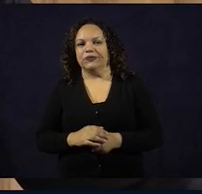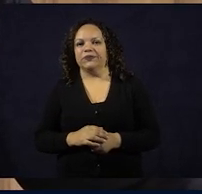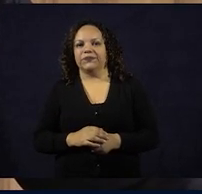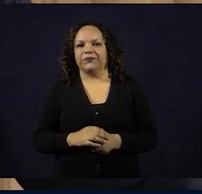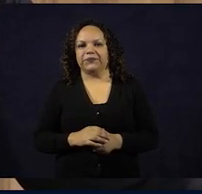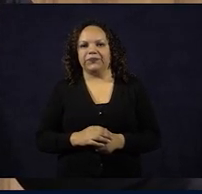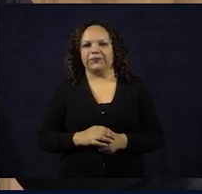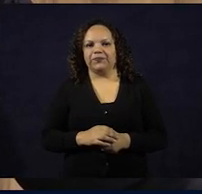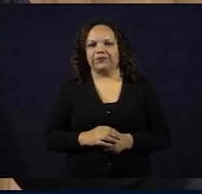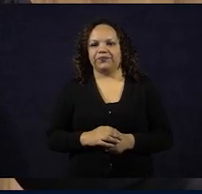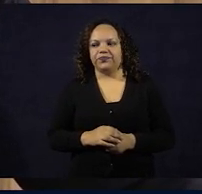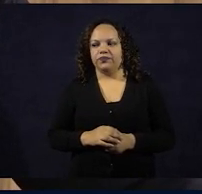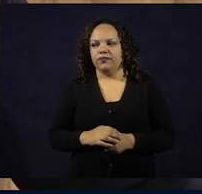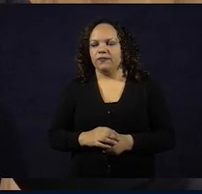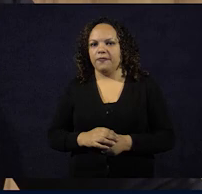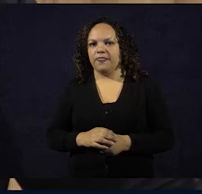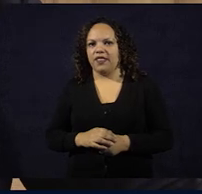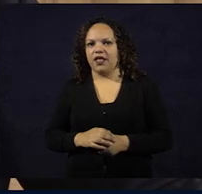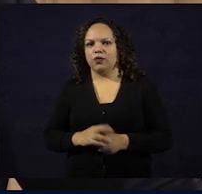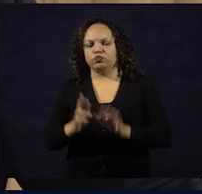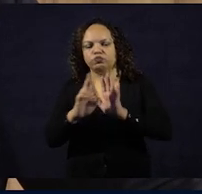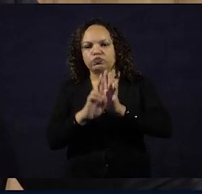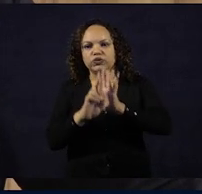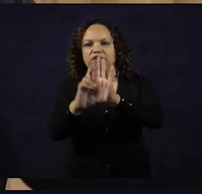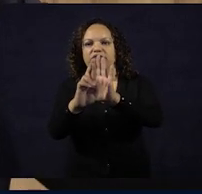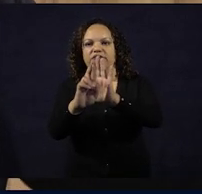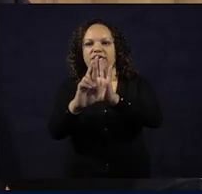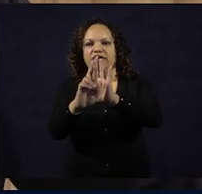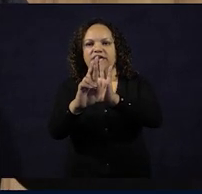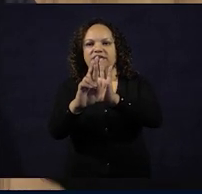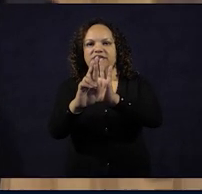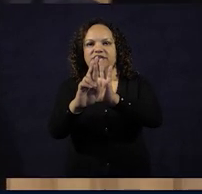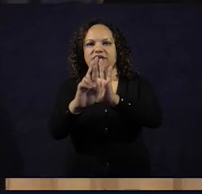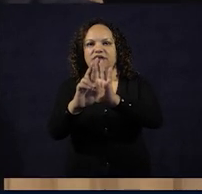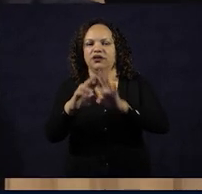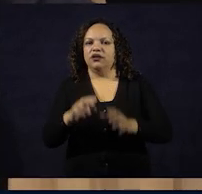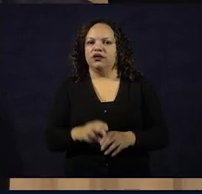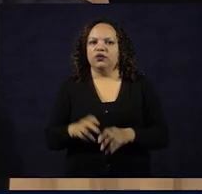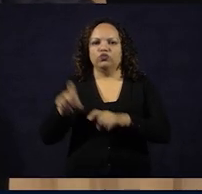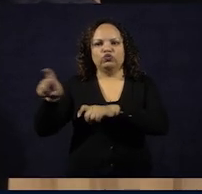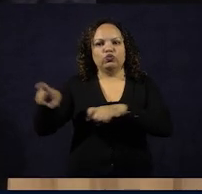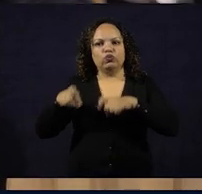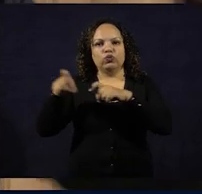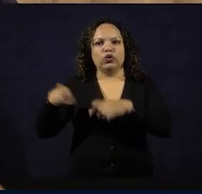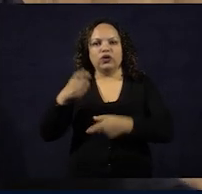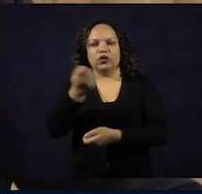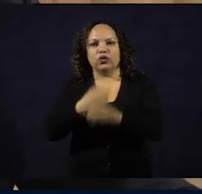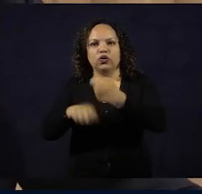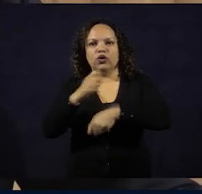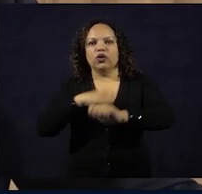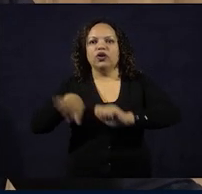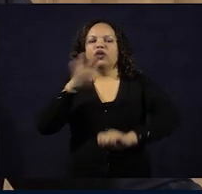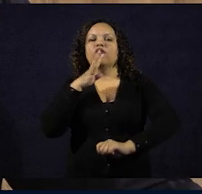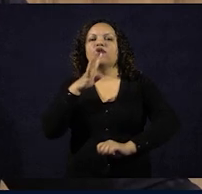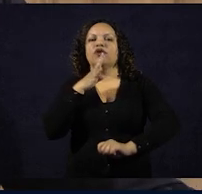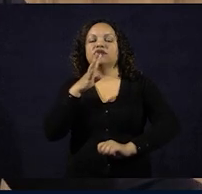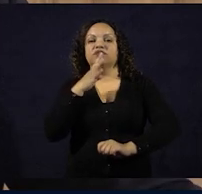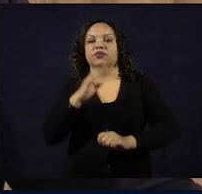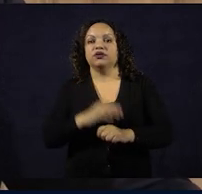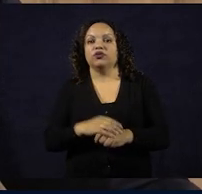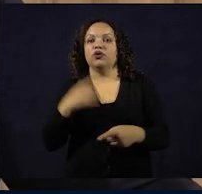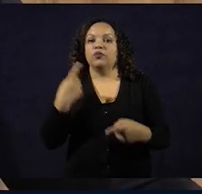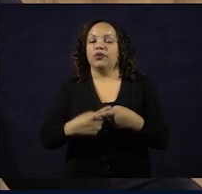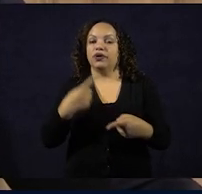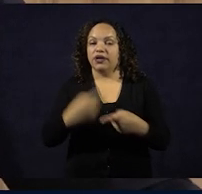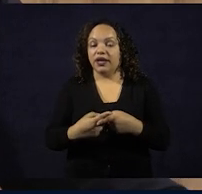ser vamos falar referência em Wizard e conhecimento do Agro Porque